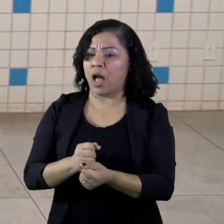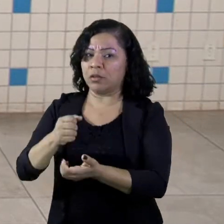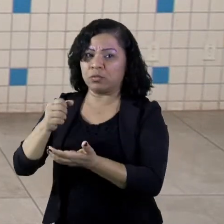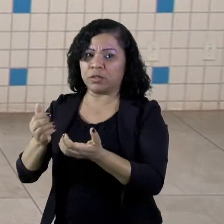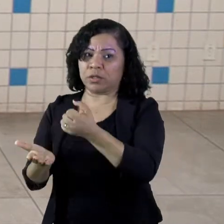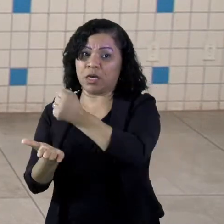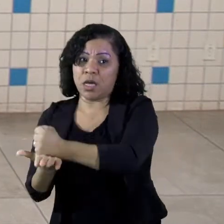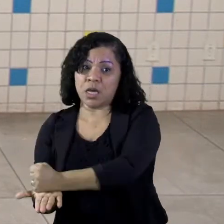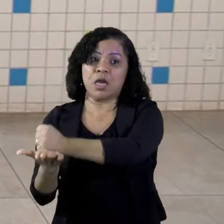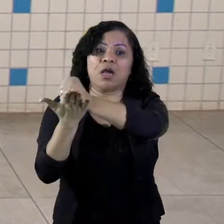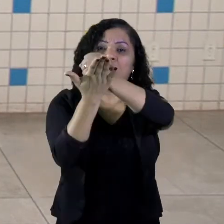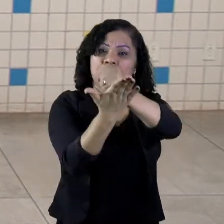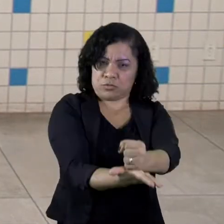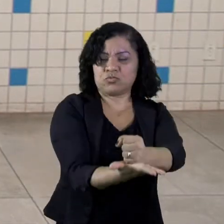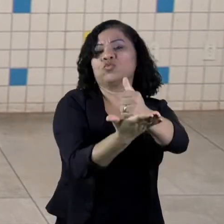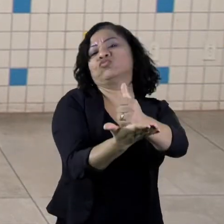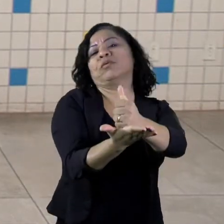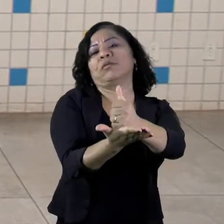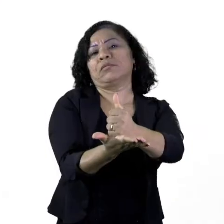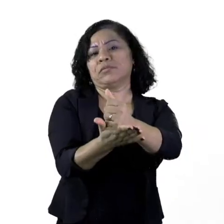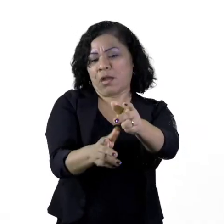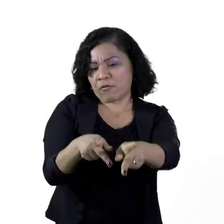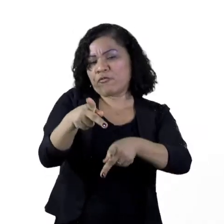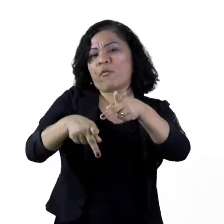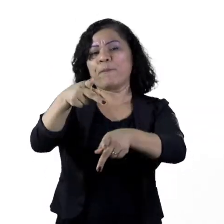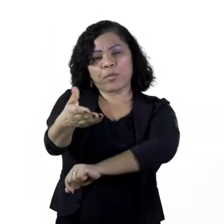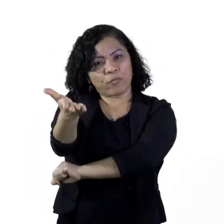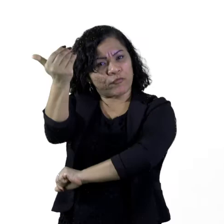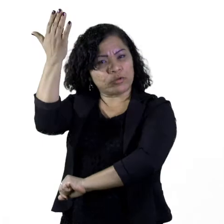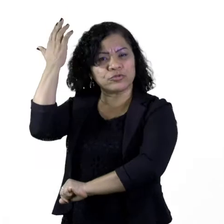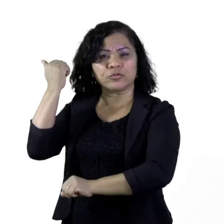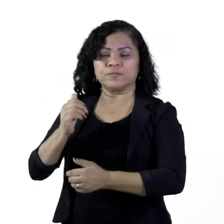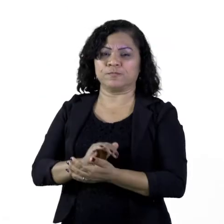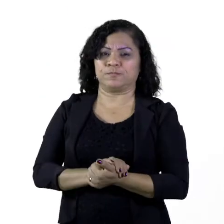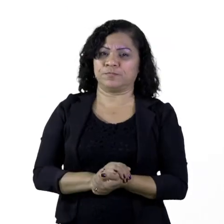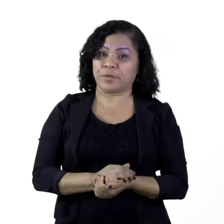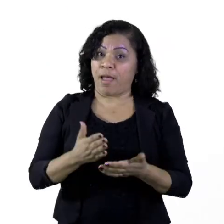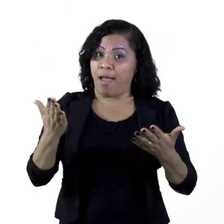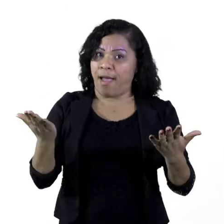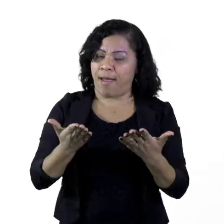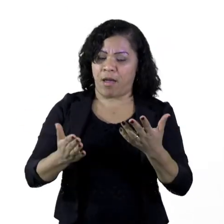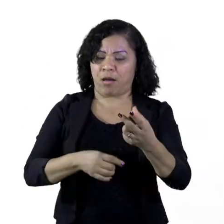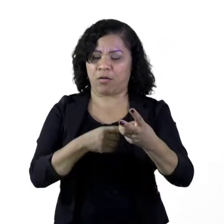desses povos antigos. Agora vamos para o nosso terceiro item.